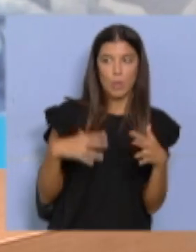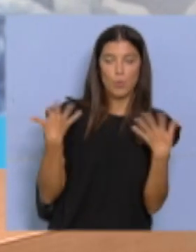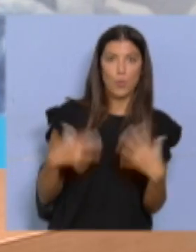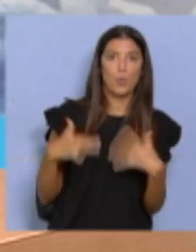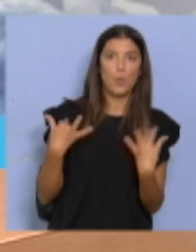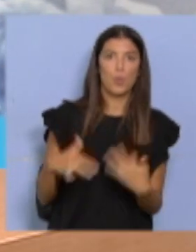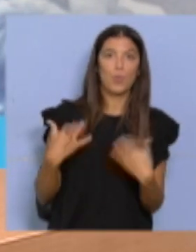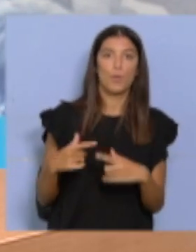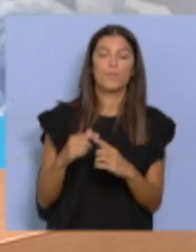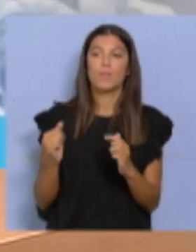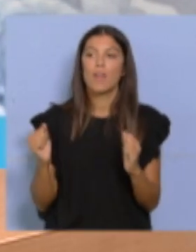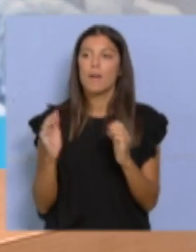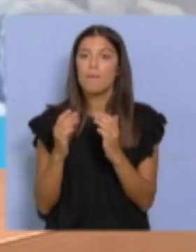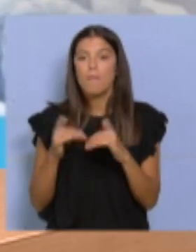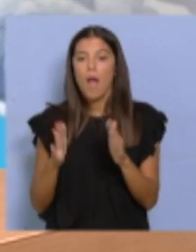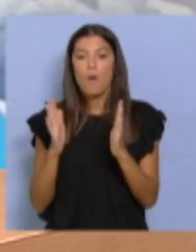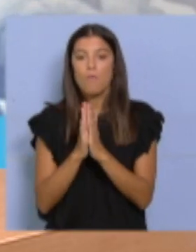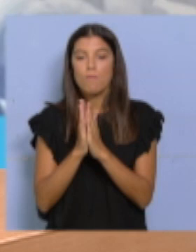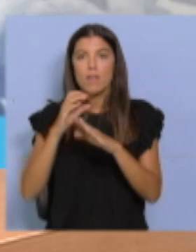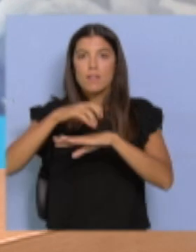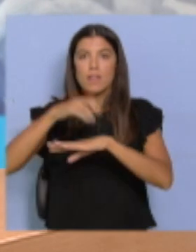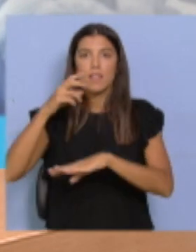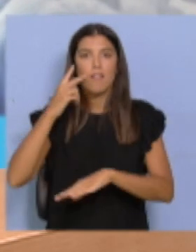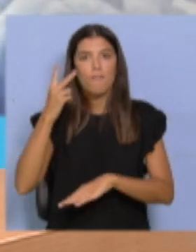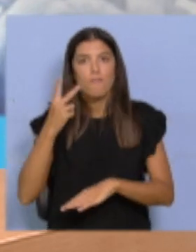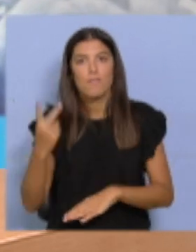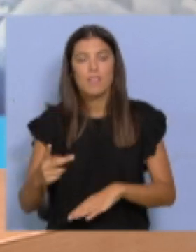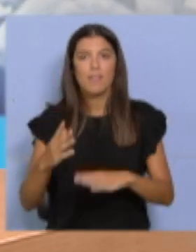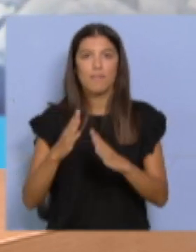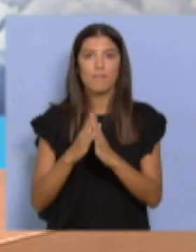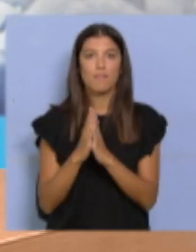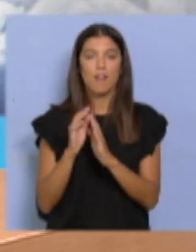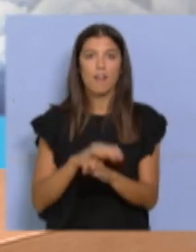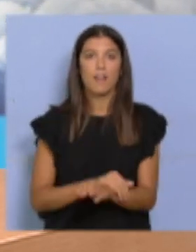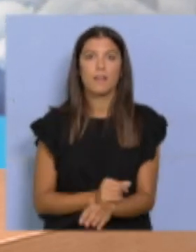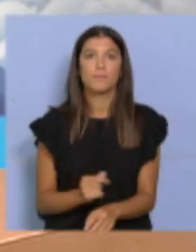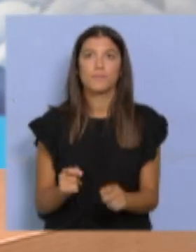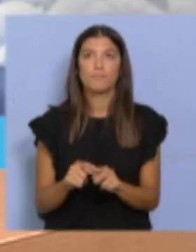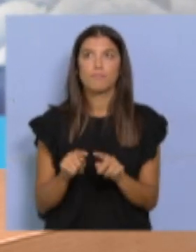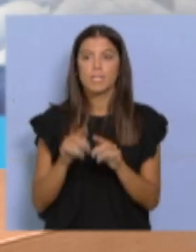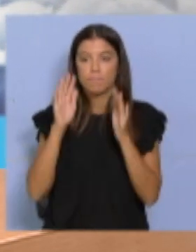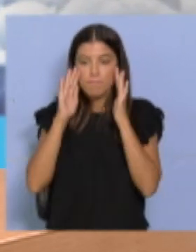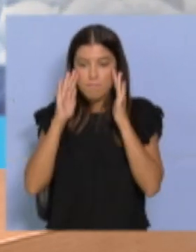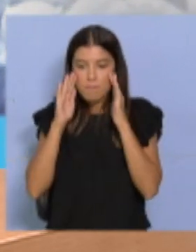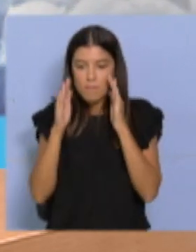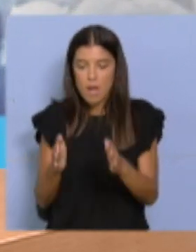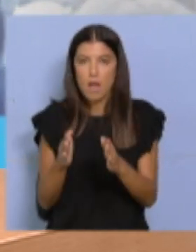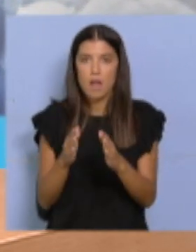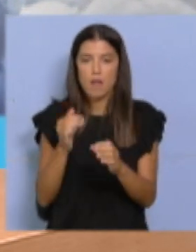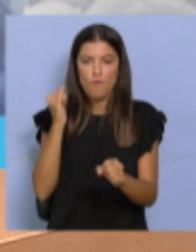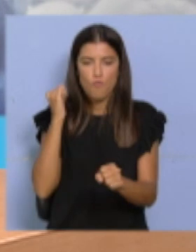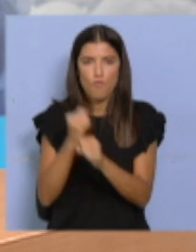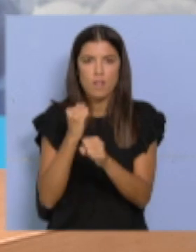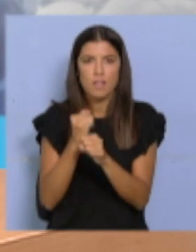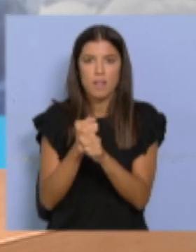igreja viva, e sim, eu descobri uma igreja viva, uma igreja muito fundada no trabalho